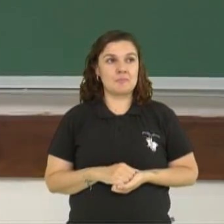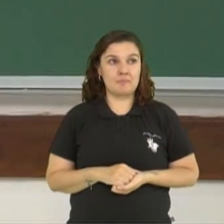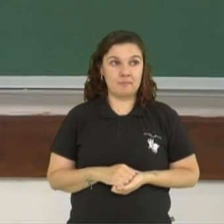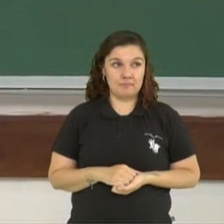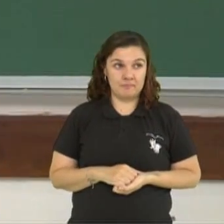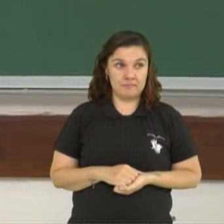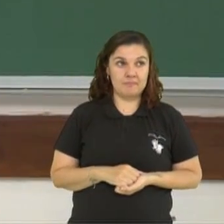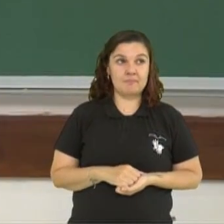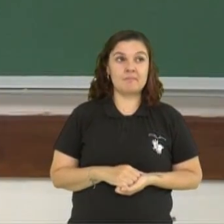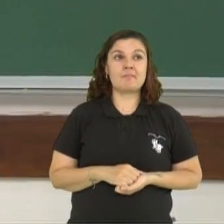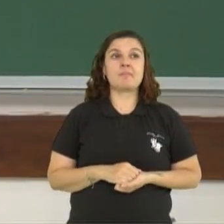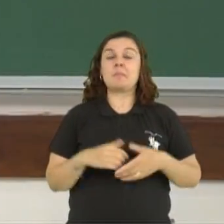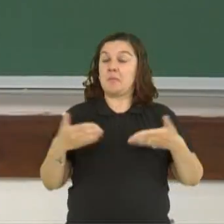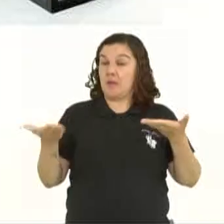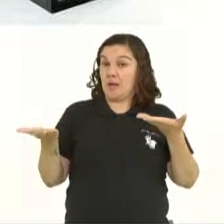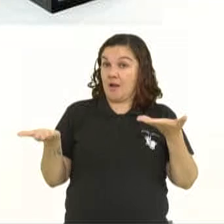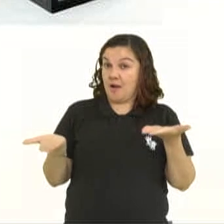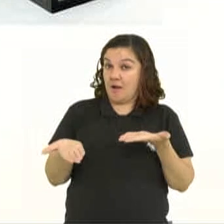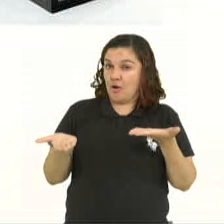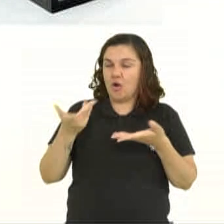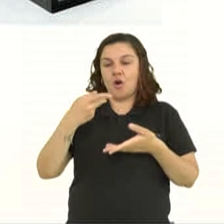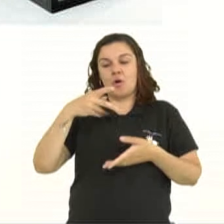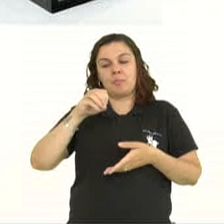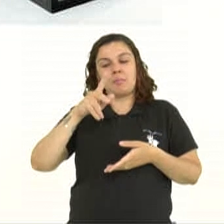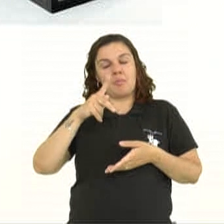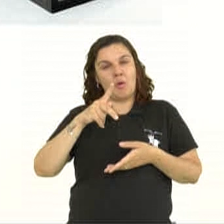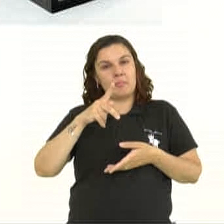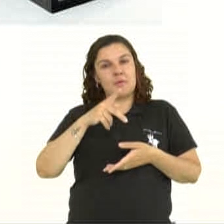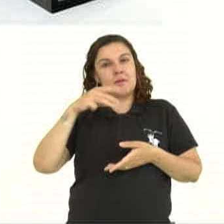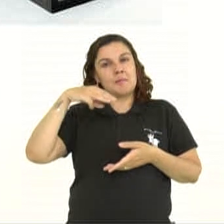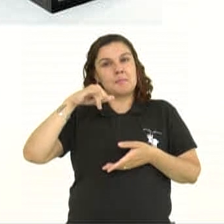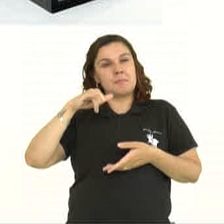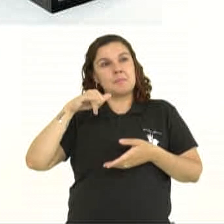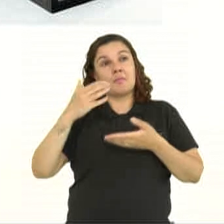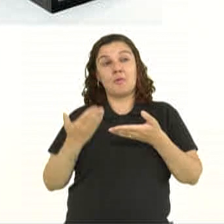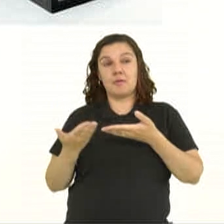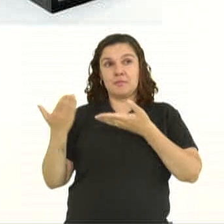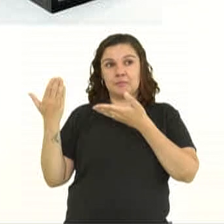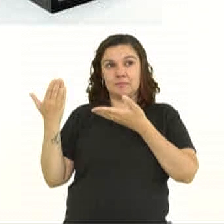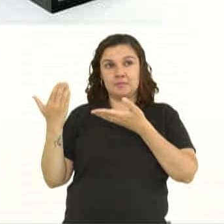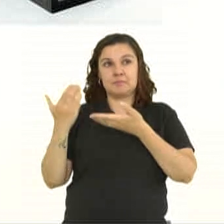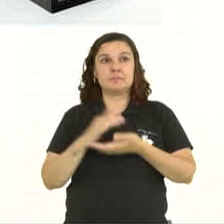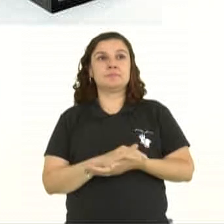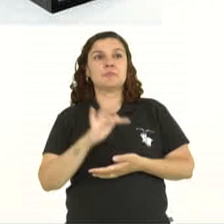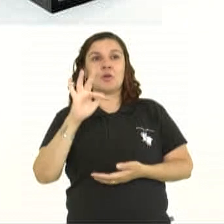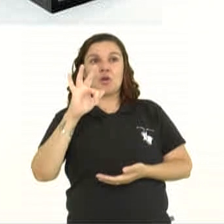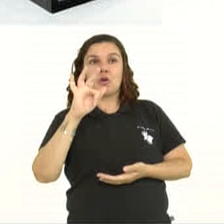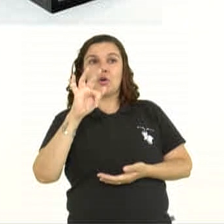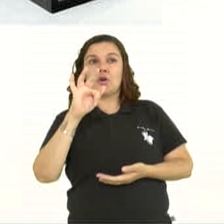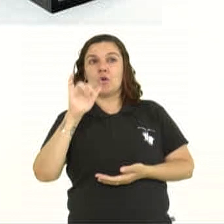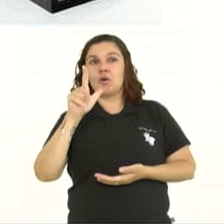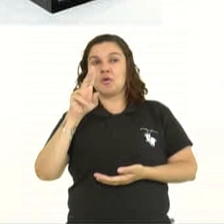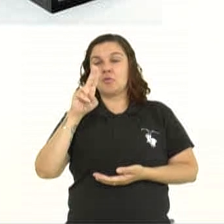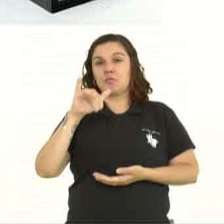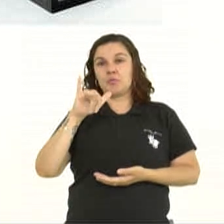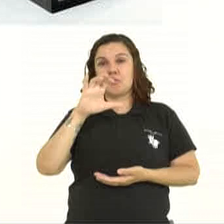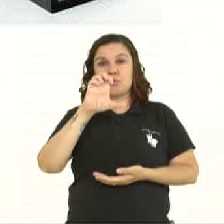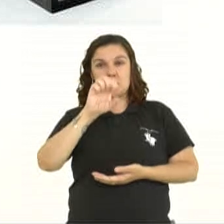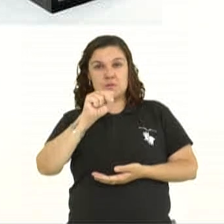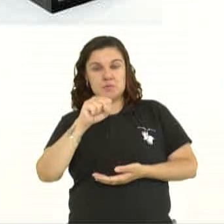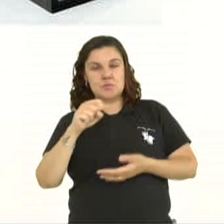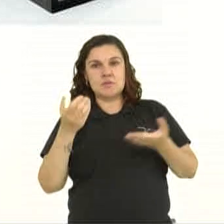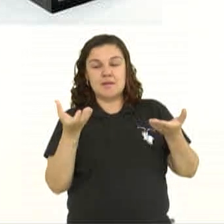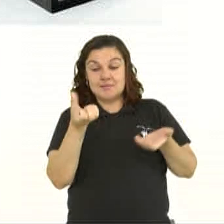temos movimentos contemporâneos, nós temos arte pop, arte minimalista e o movimento fluxus. O movimento fluxus é exatamente o que nós temos na modernidade